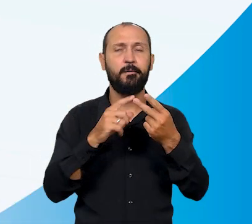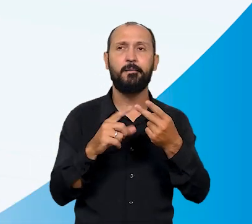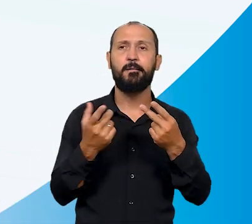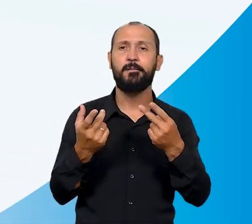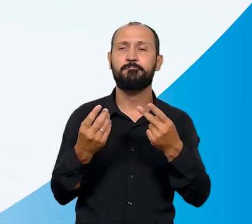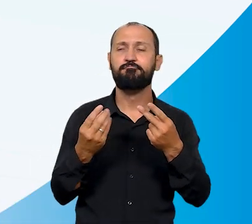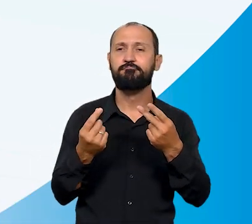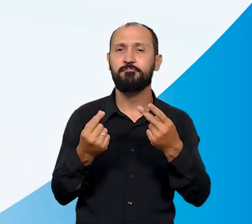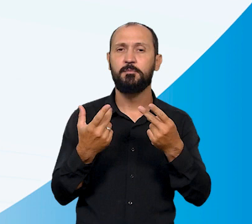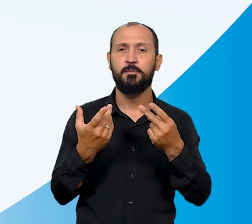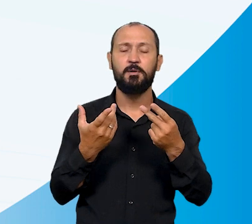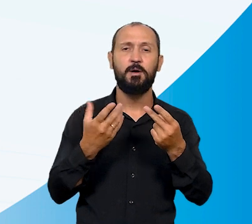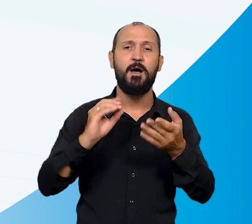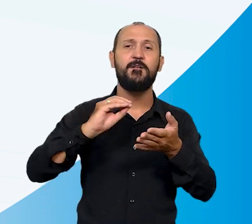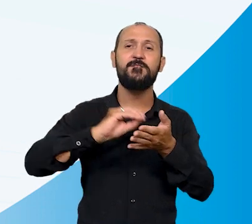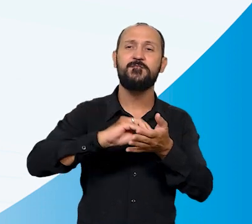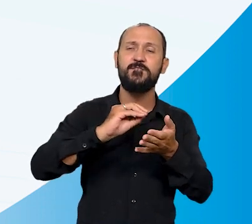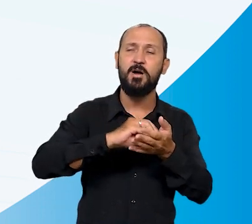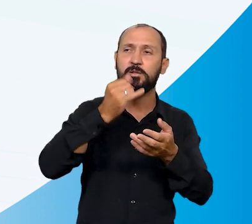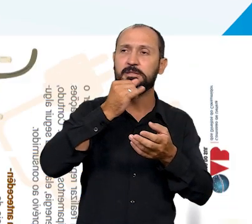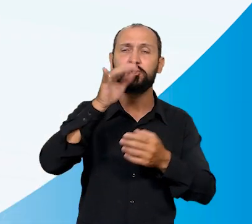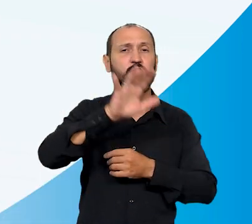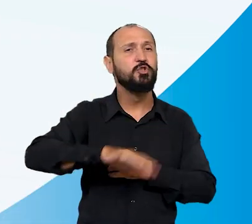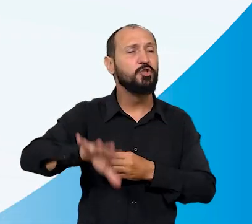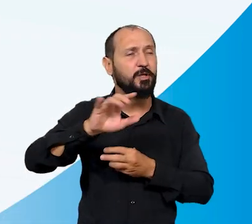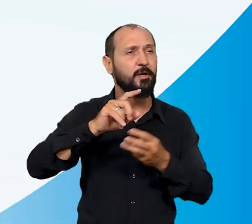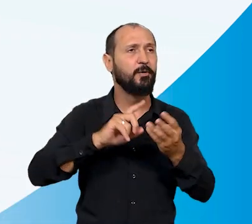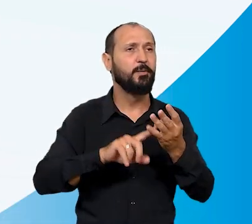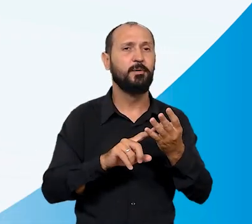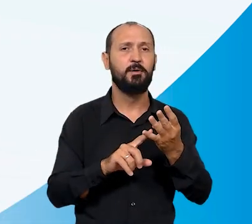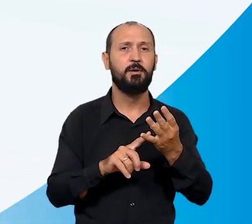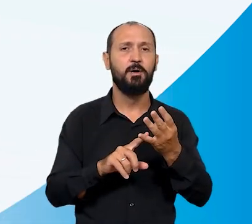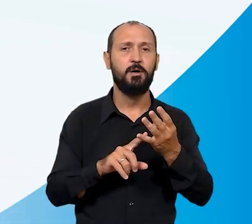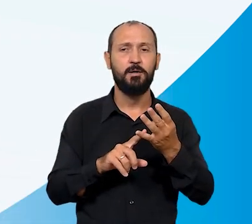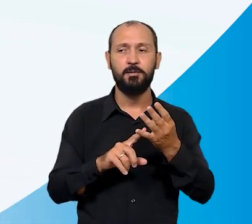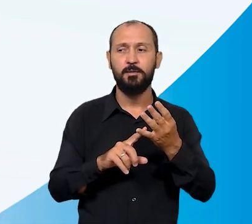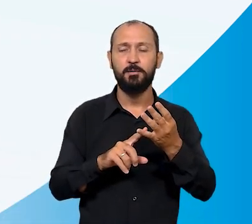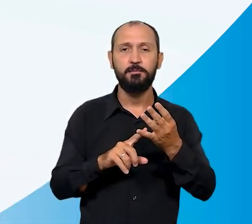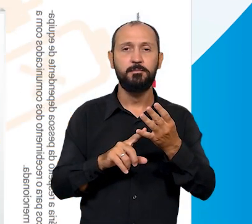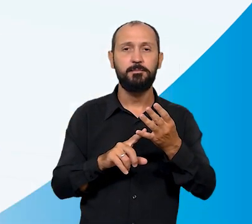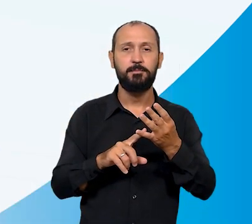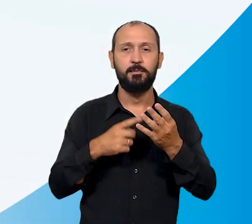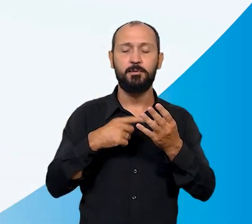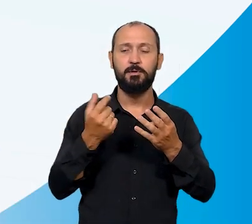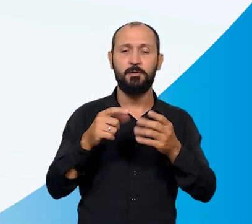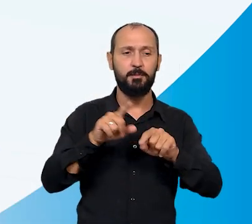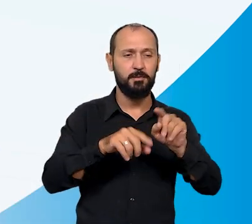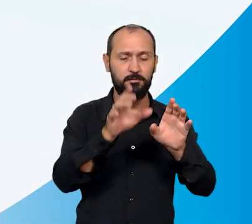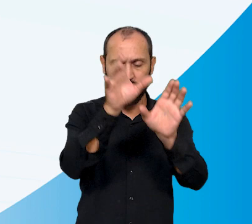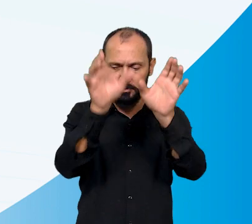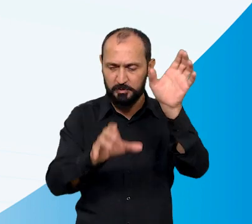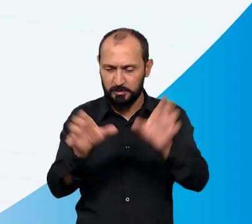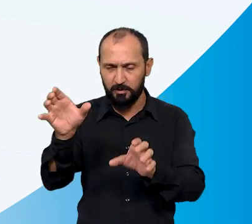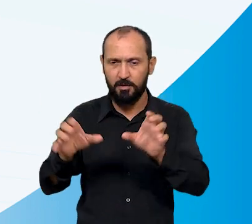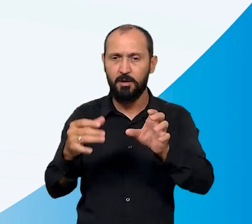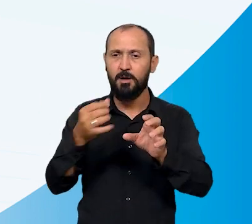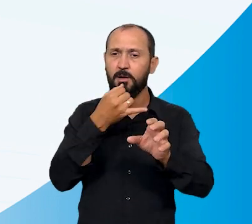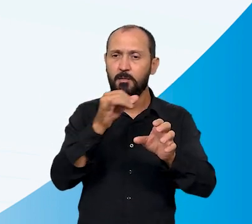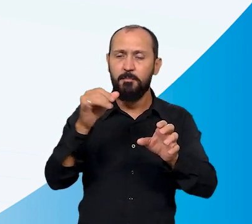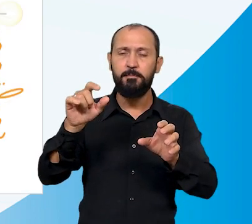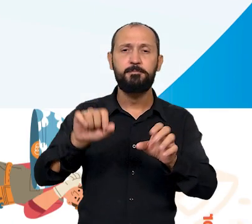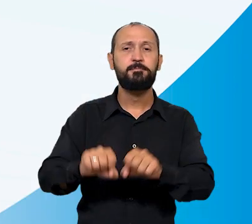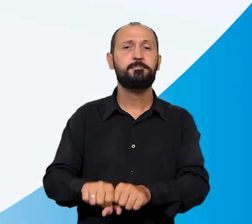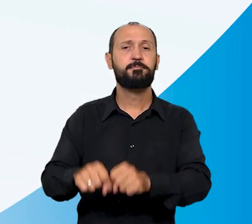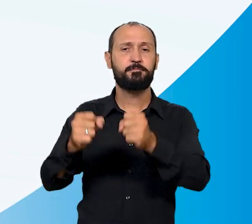suspensão de energia, né? Sobre a falta de energia em si, sobre, por exemplo, aparelhos